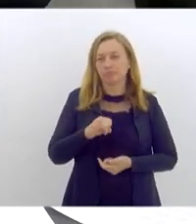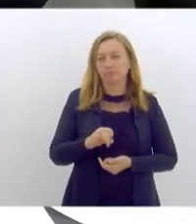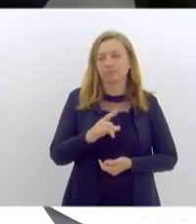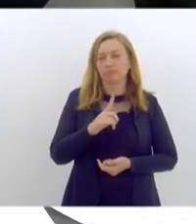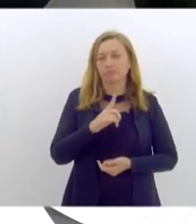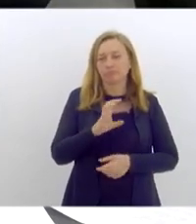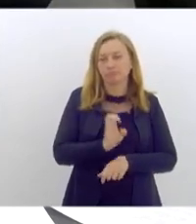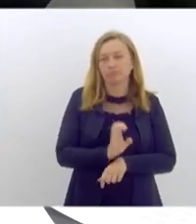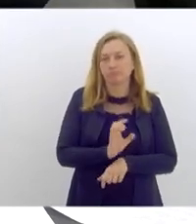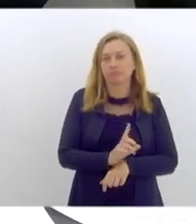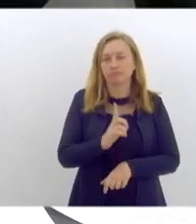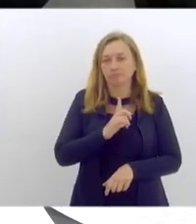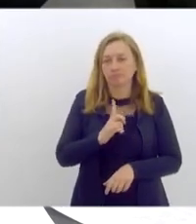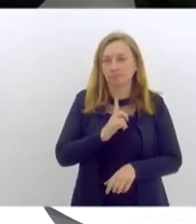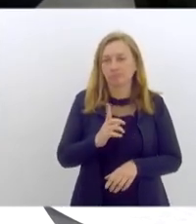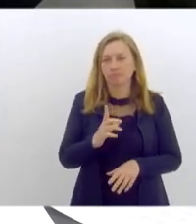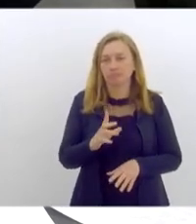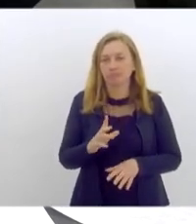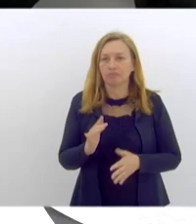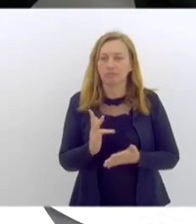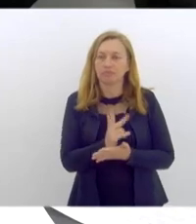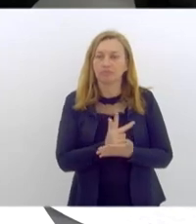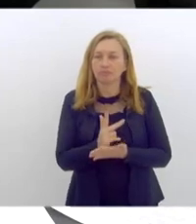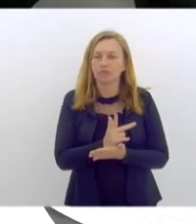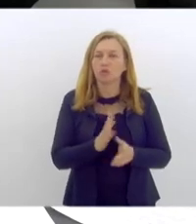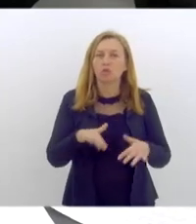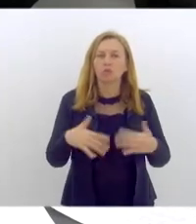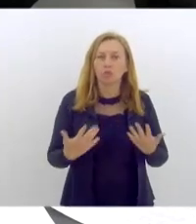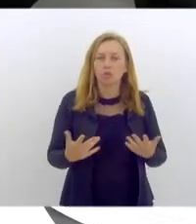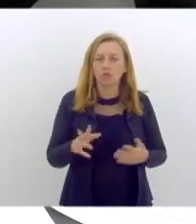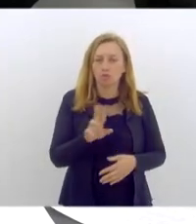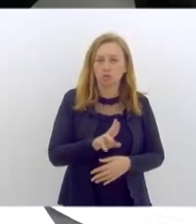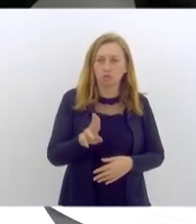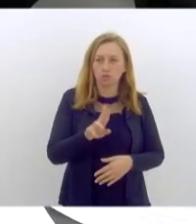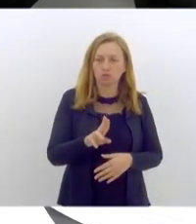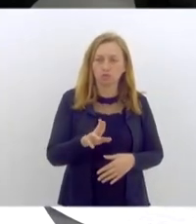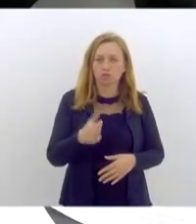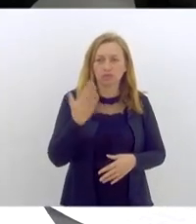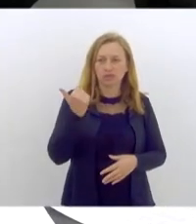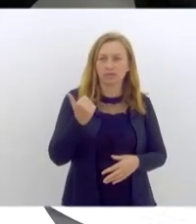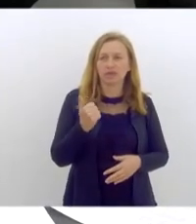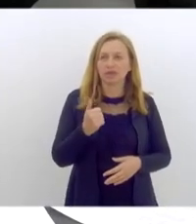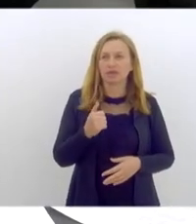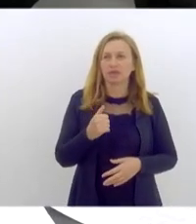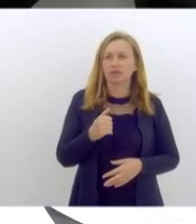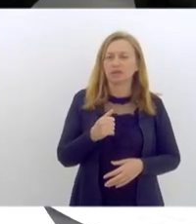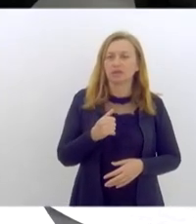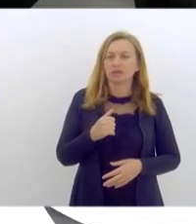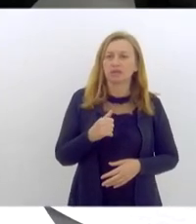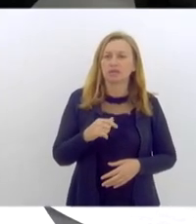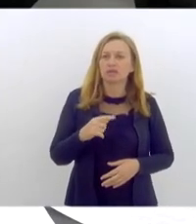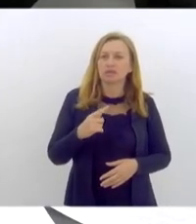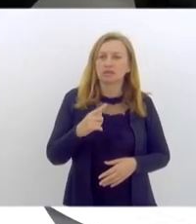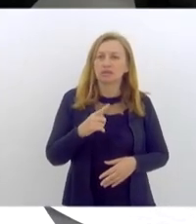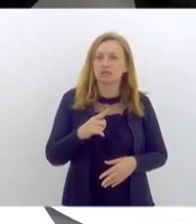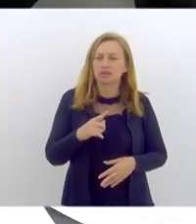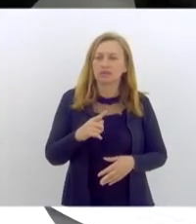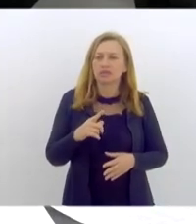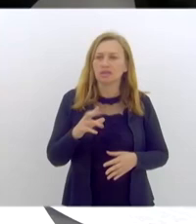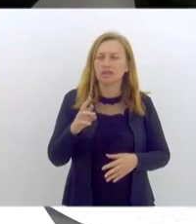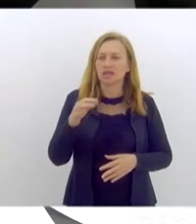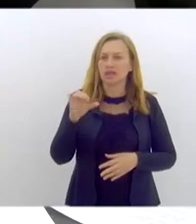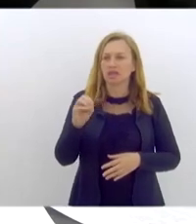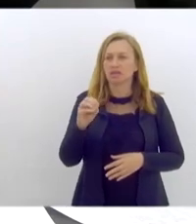eu instrumentos que vão mapear e quais são realmente assim até saber se nessa concessão de crédito